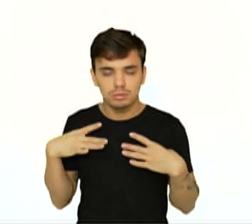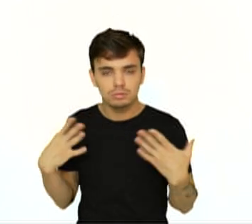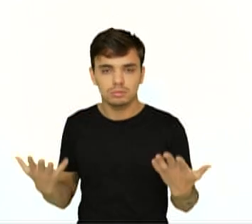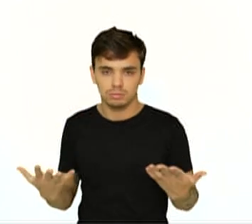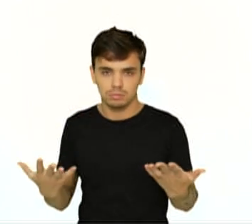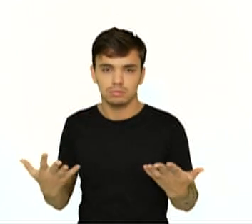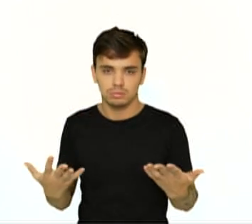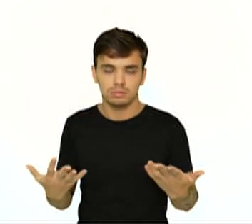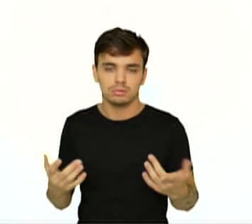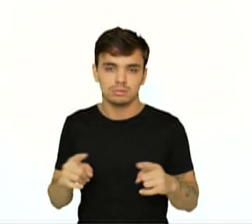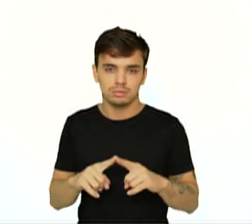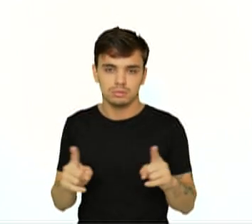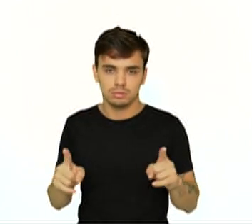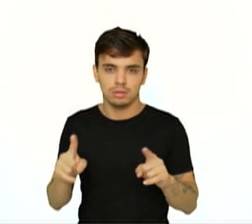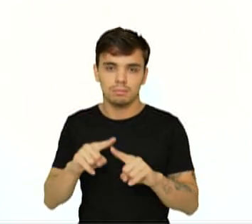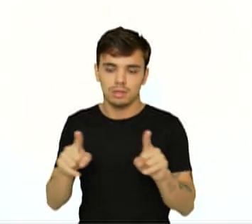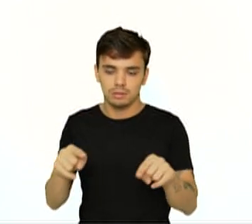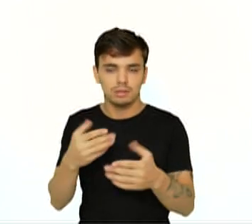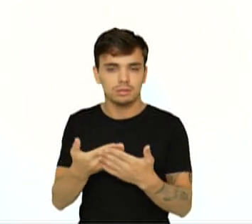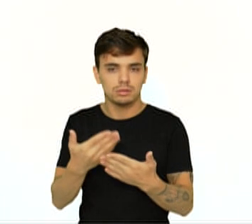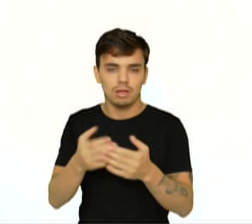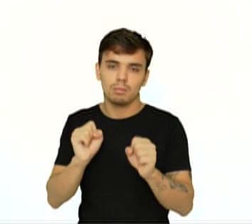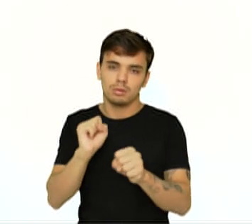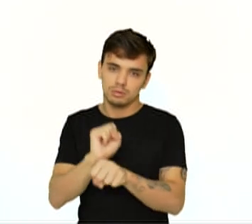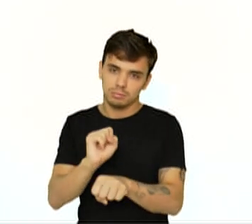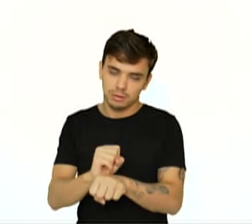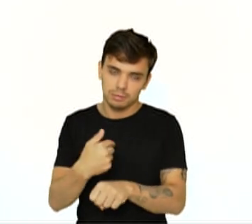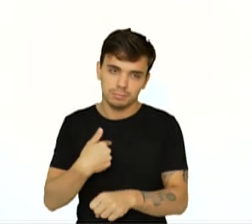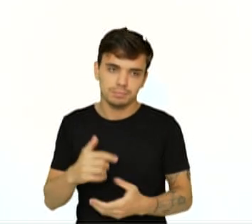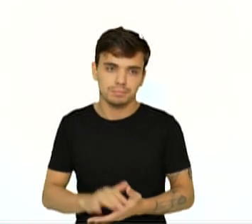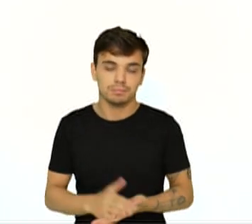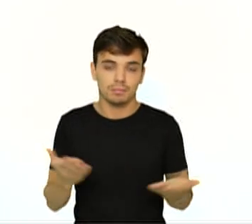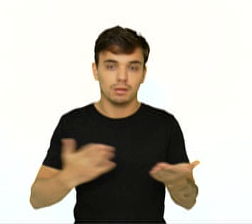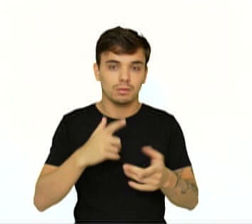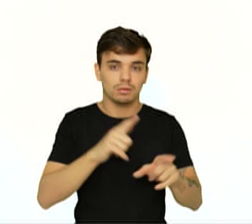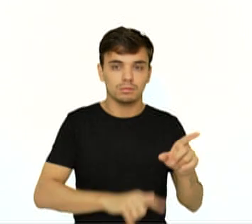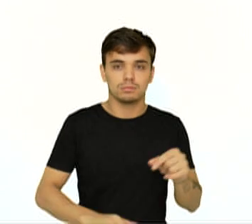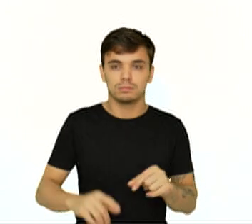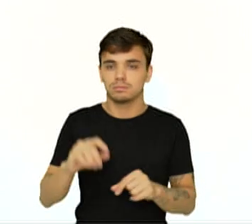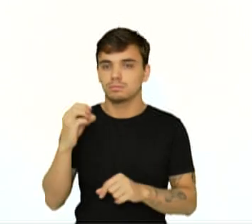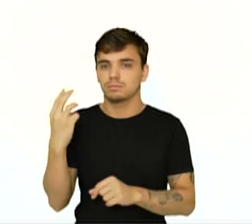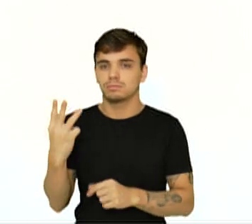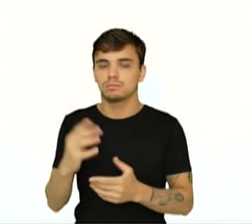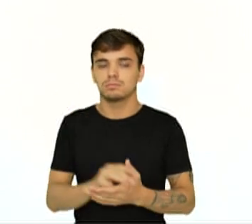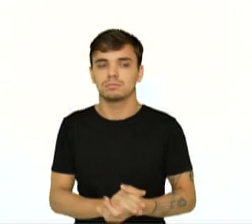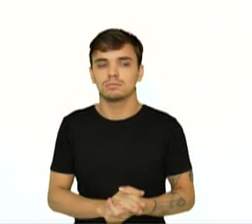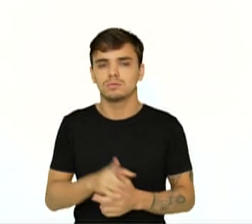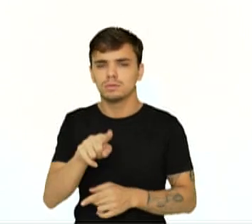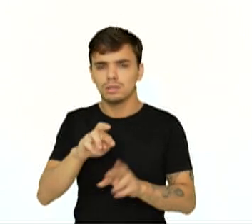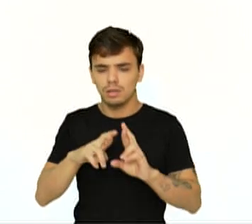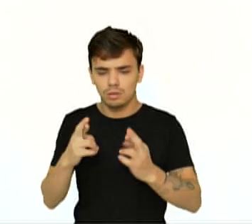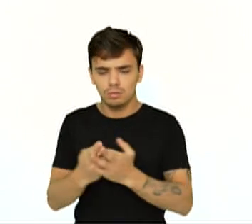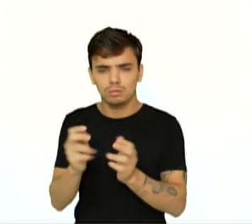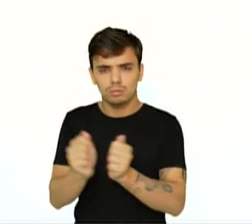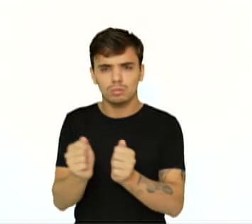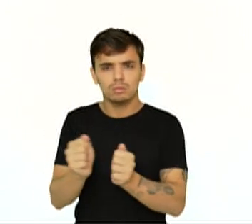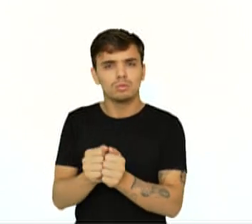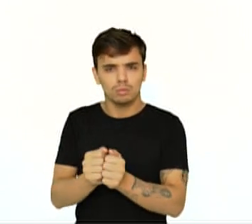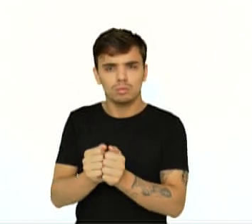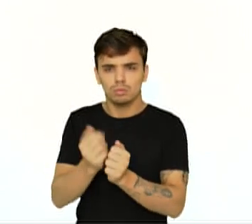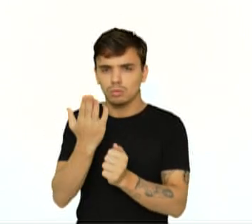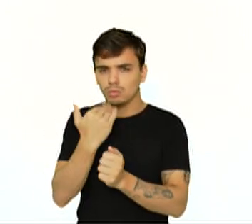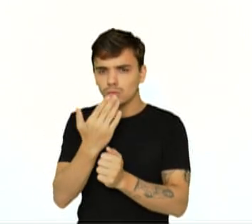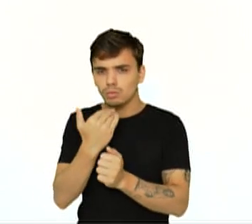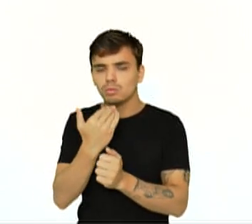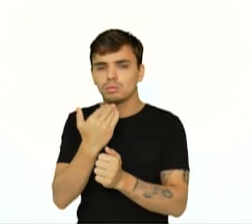as classes podem esperar. Bien? Em la 3, te reúnes com tus amigos em el food court